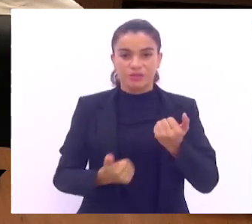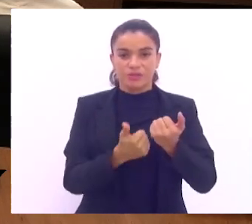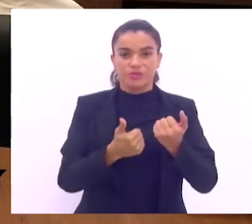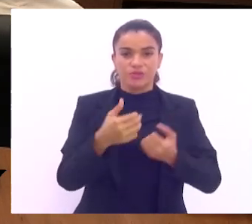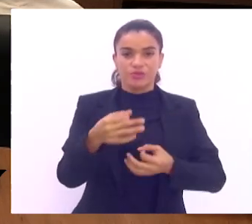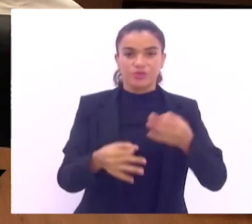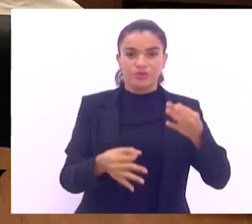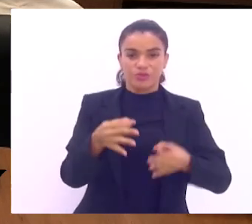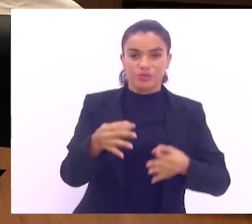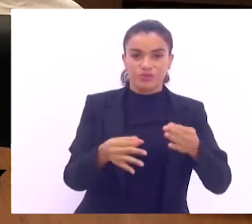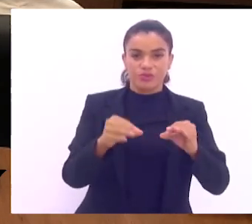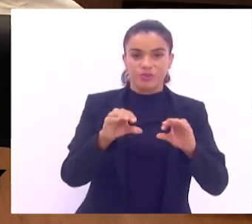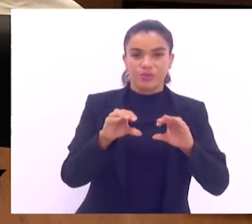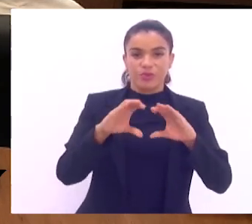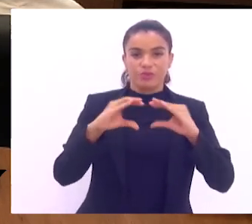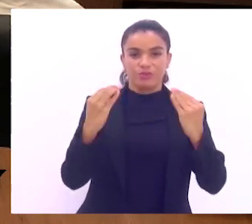Barros.